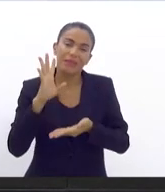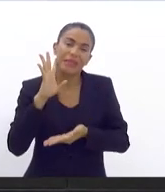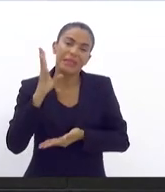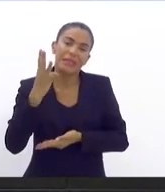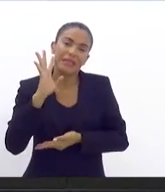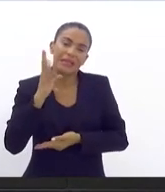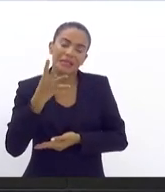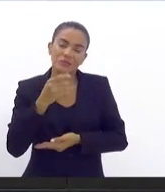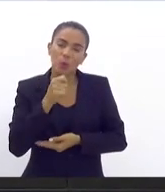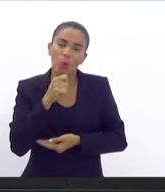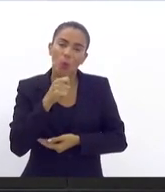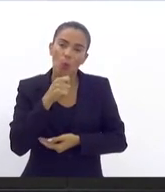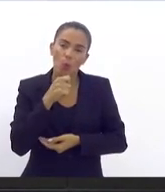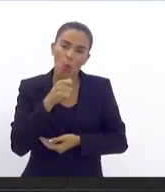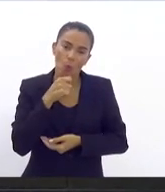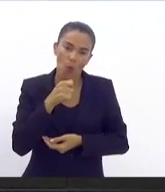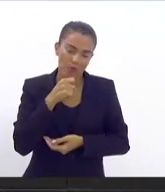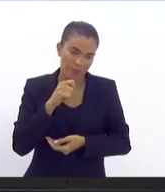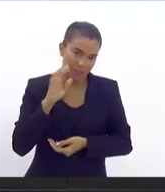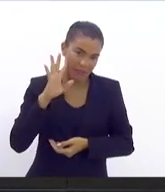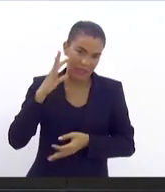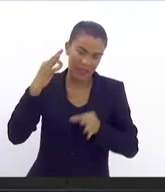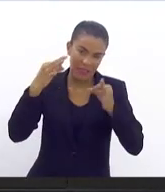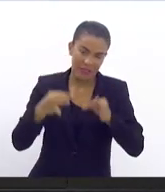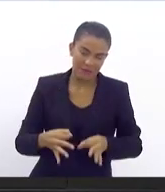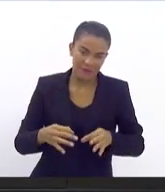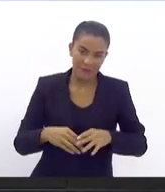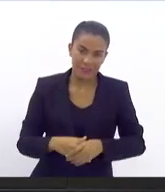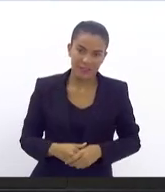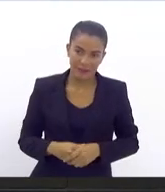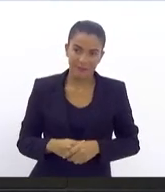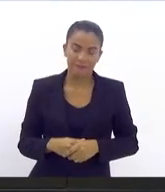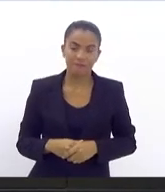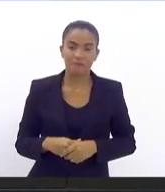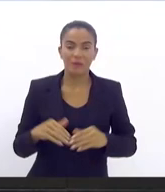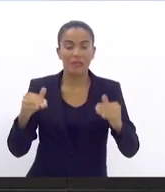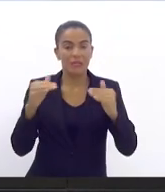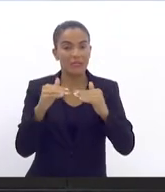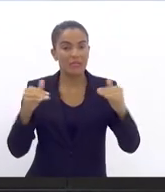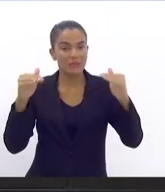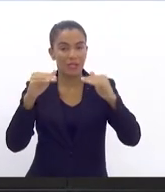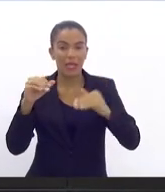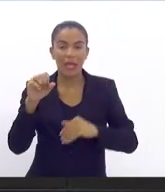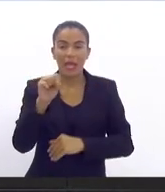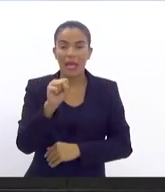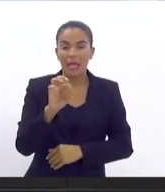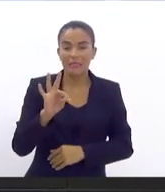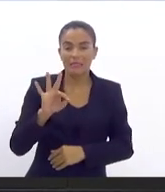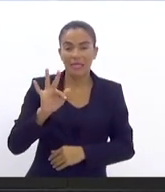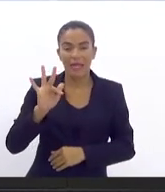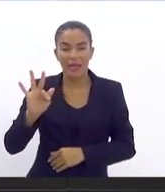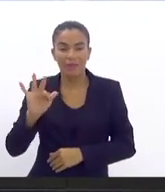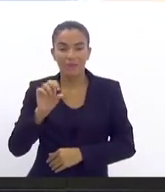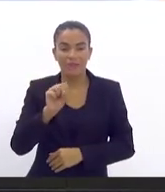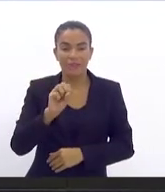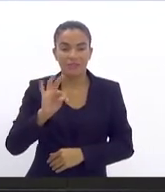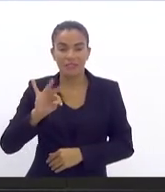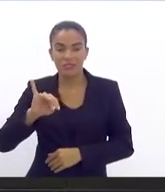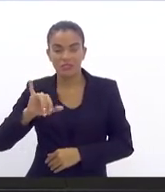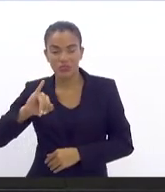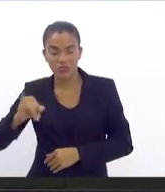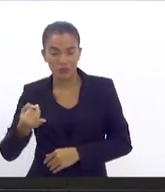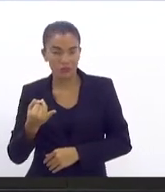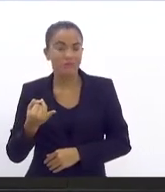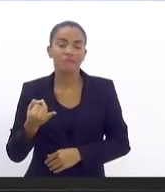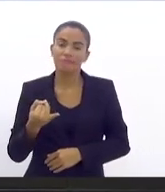não foram definidas nas Supremas Cortes, STF, STJ, só tem uma indicação, mas assim, isso não